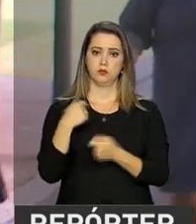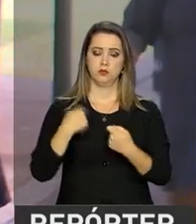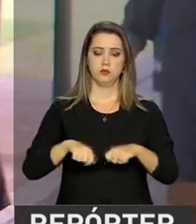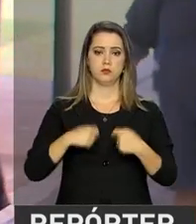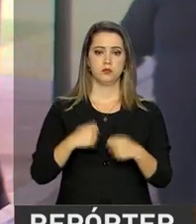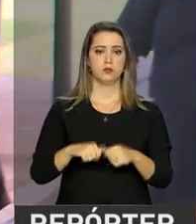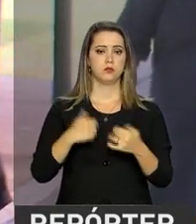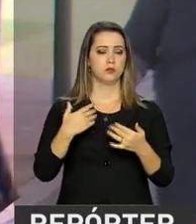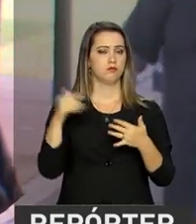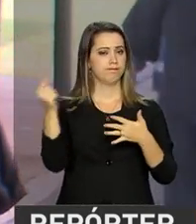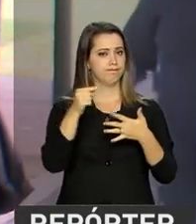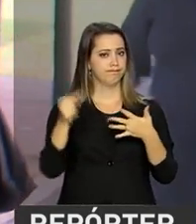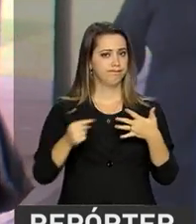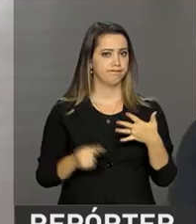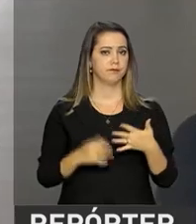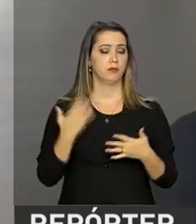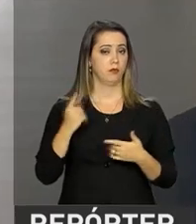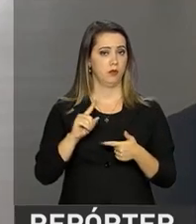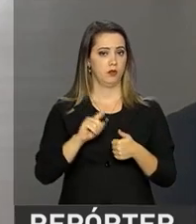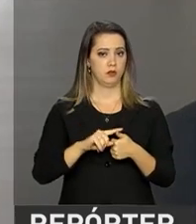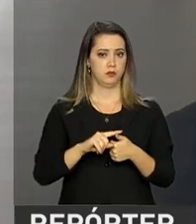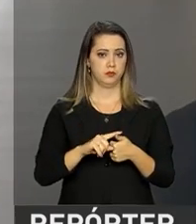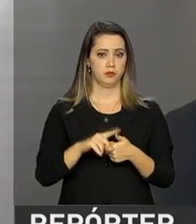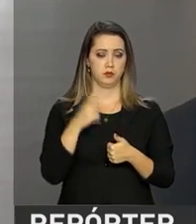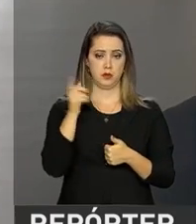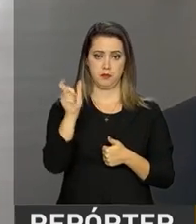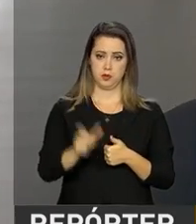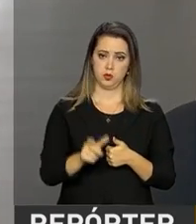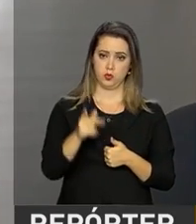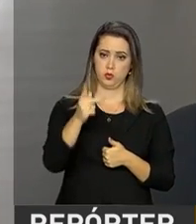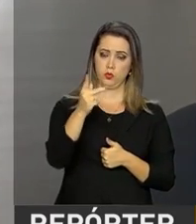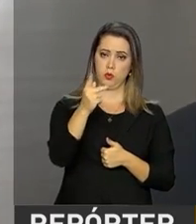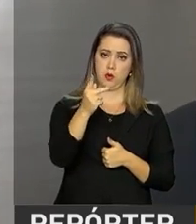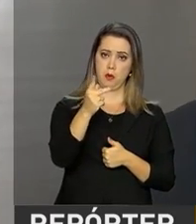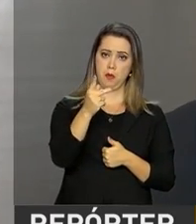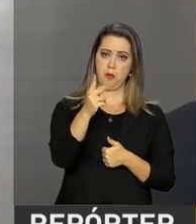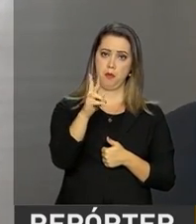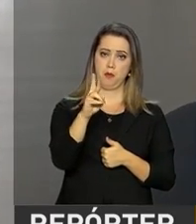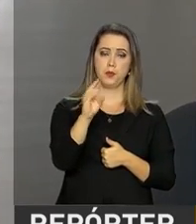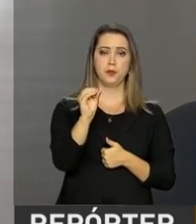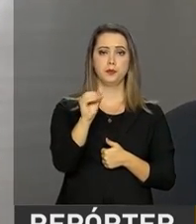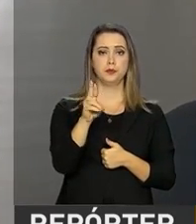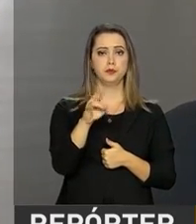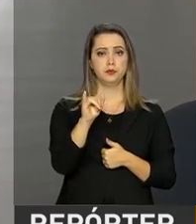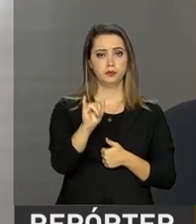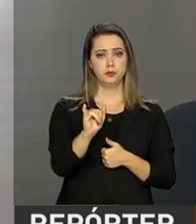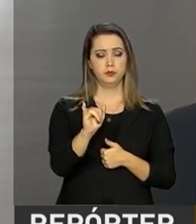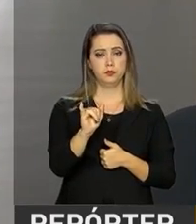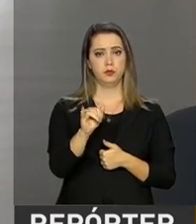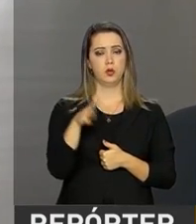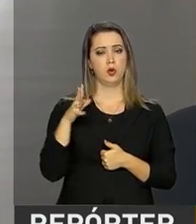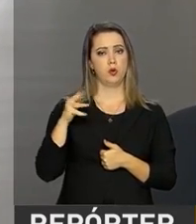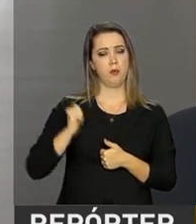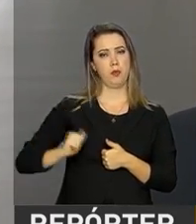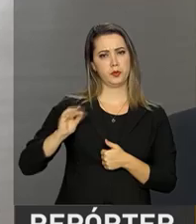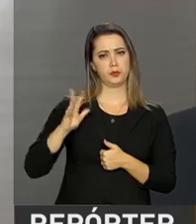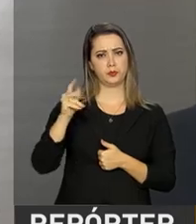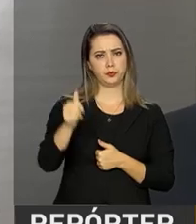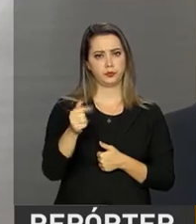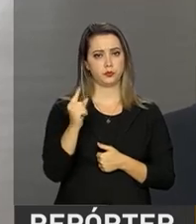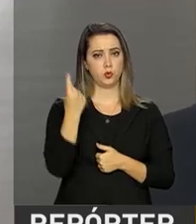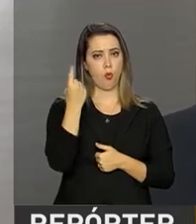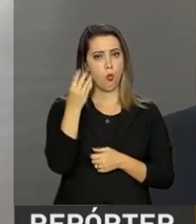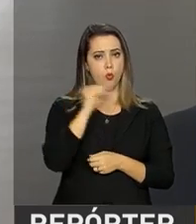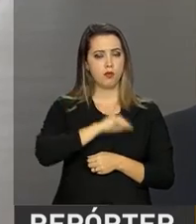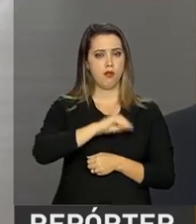precisa cumprir alguns requisitos. O candidato ao ProUni, a bolsista integral, precisa comprovar renda de até um salário mínimo